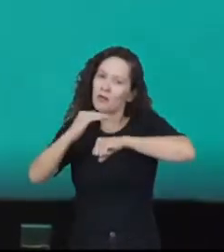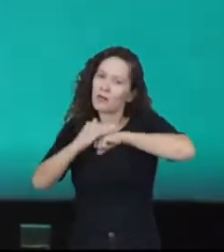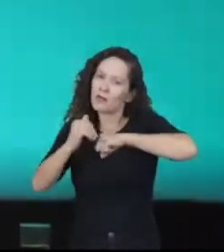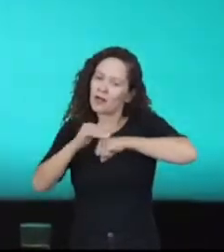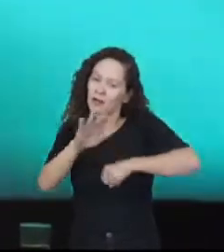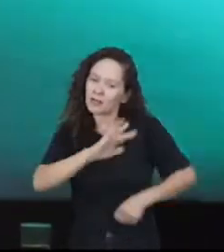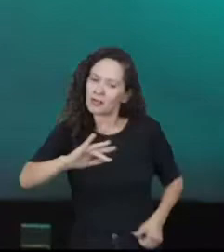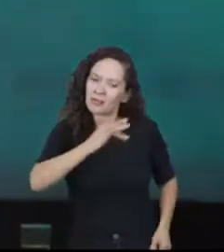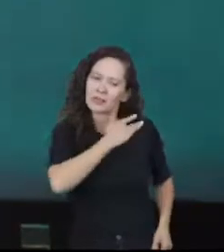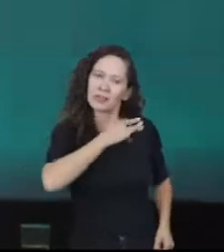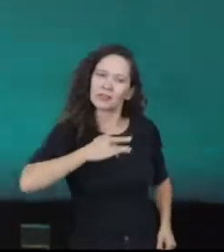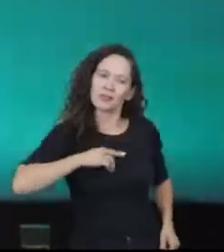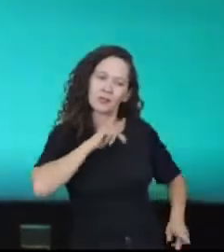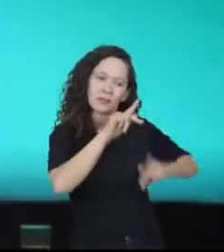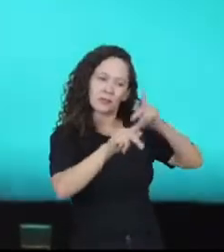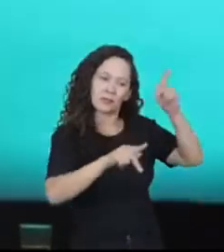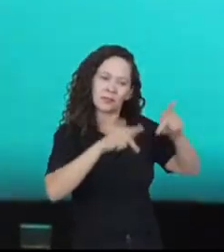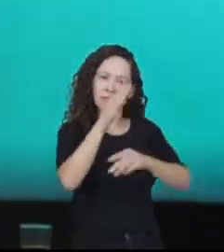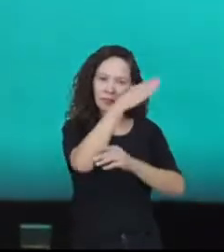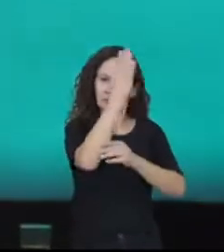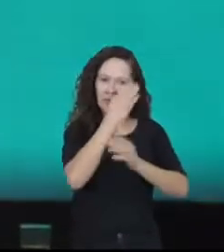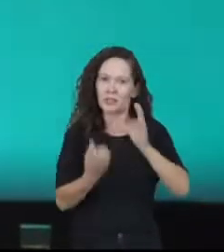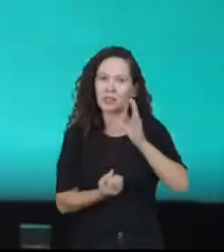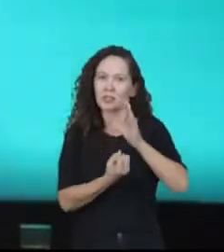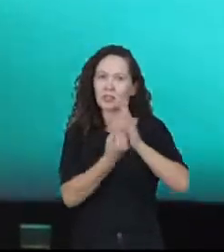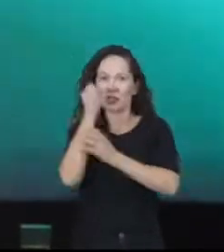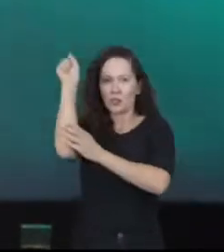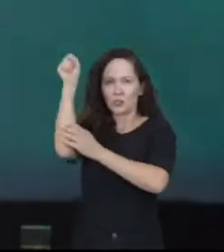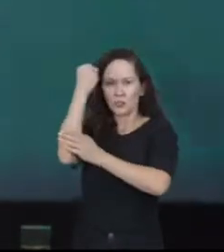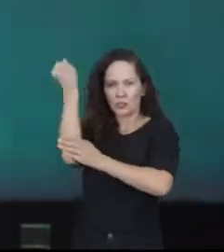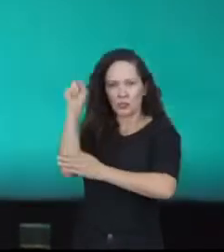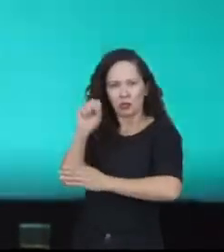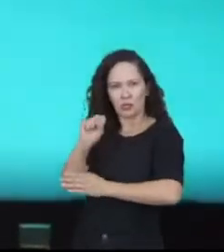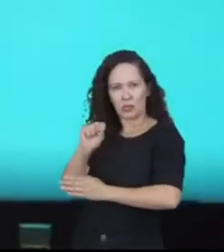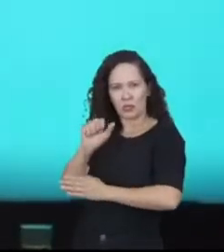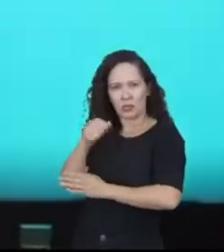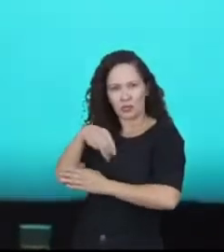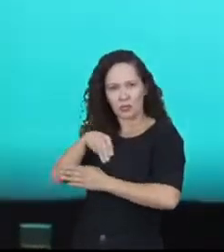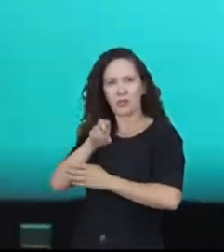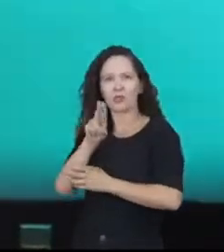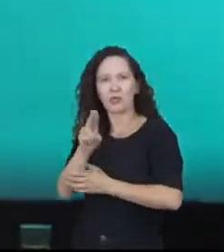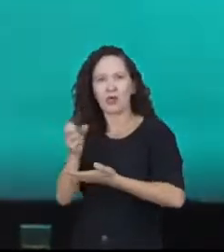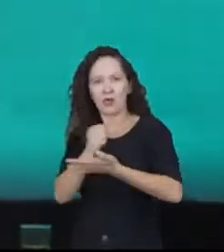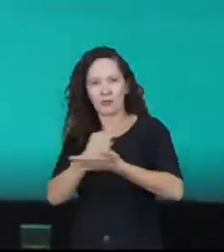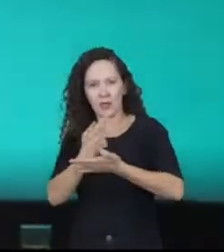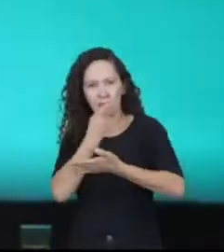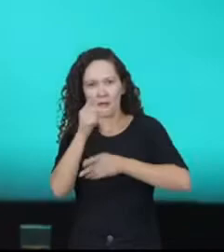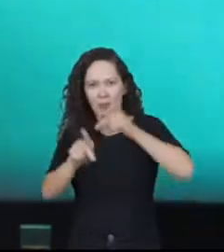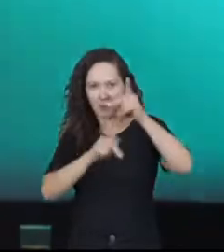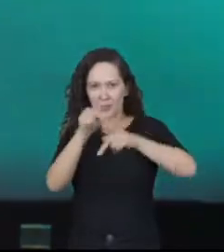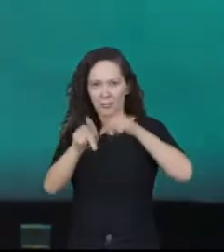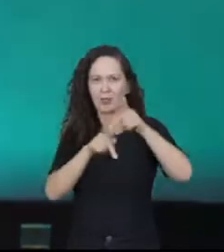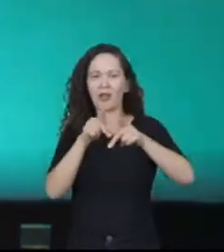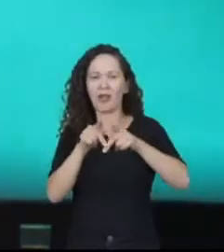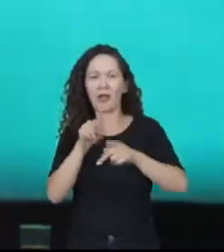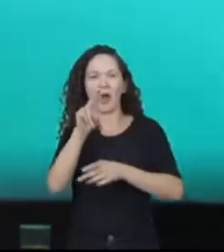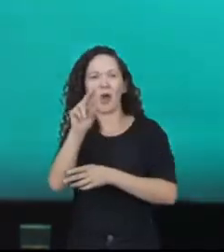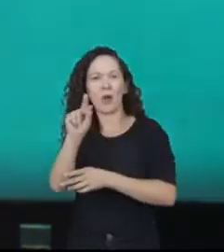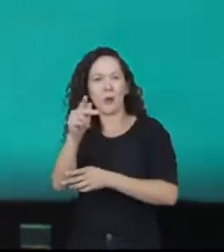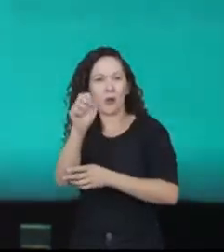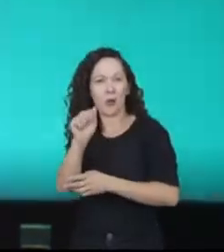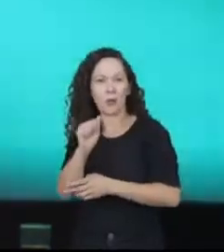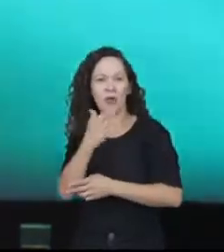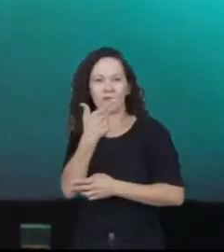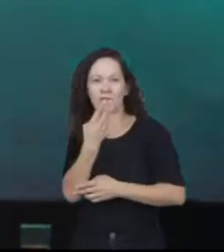brasileiro. Criamos o SAMU, criamos a farmácia popular, criamos as UPAs 24 horas, fizemos o